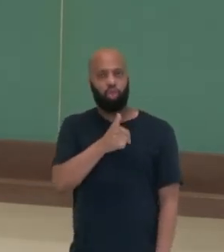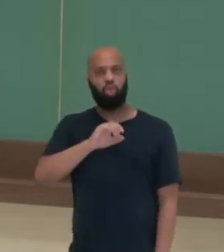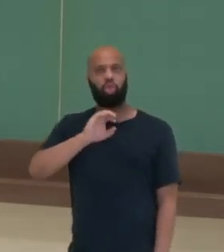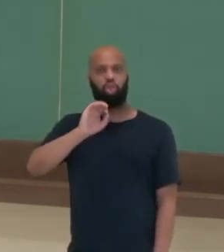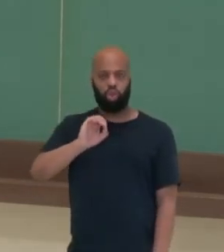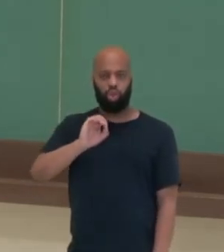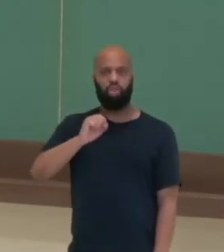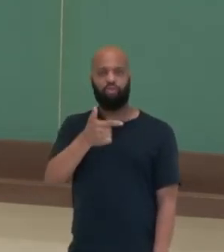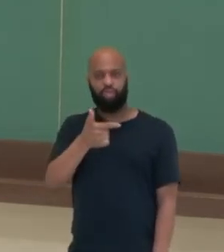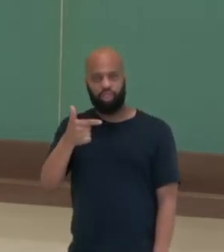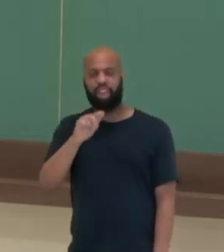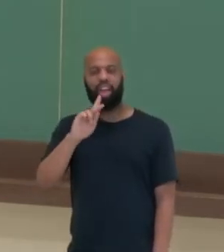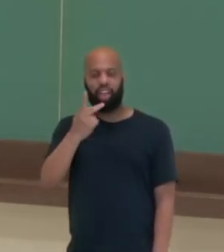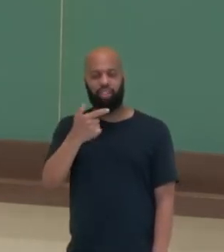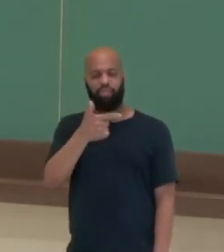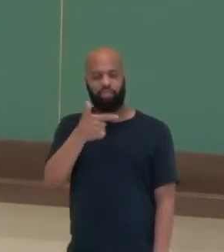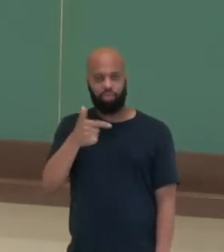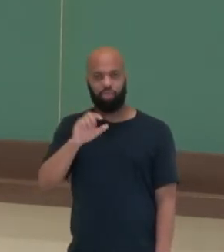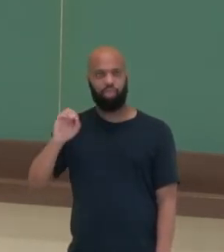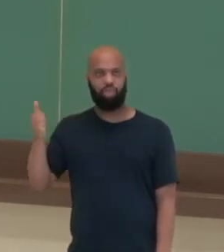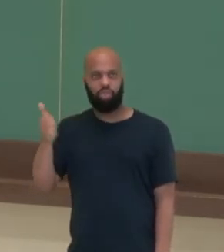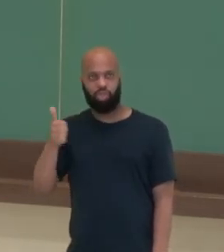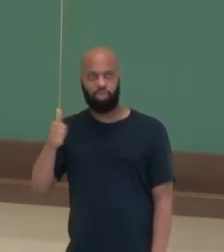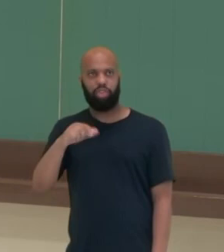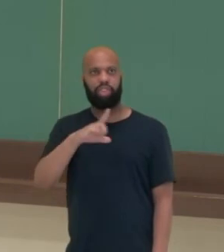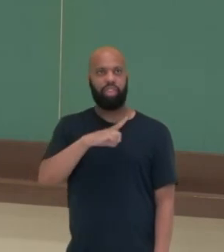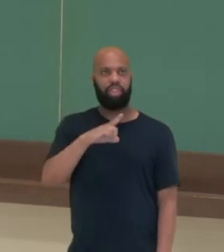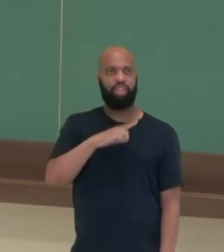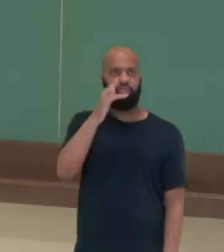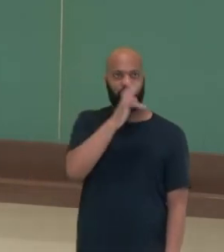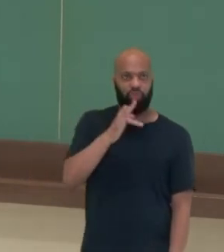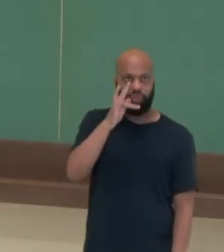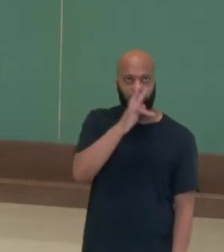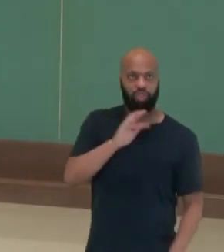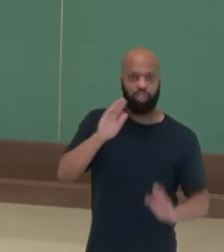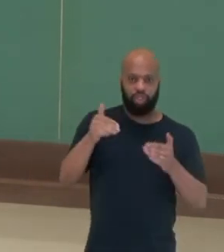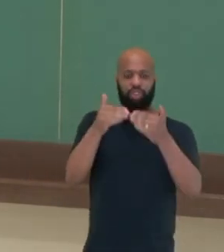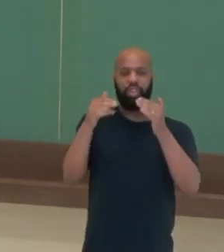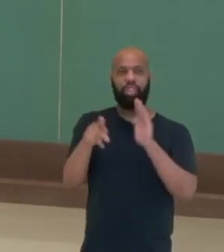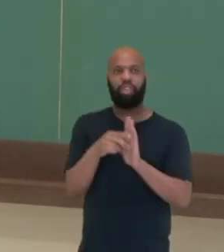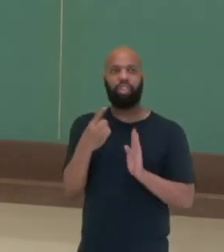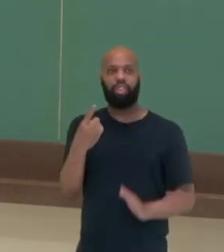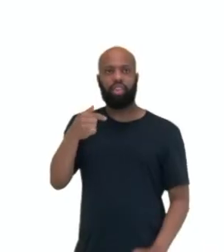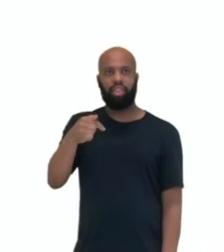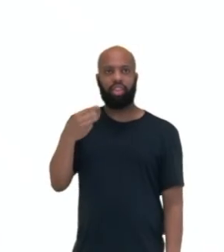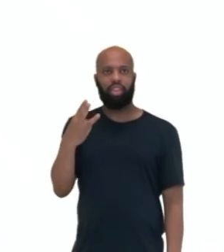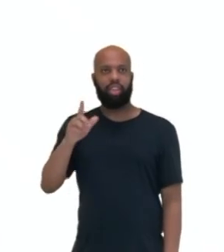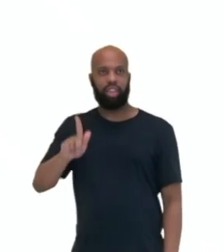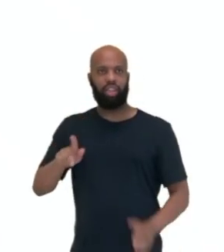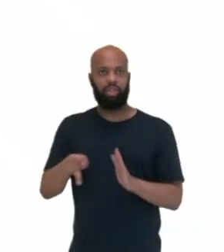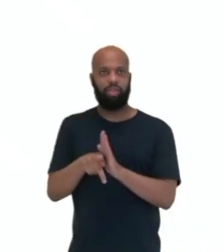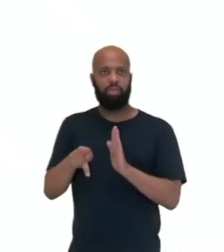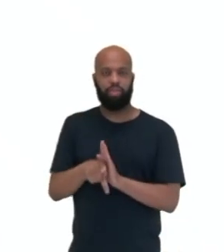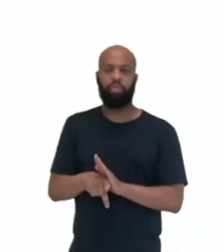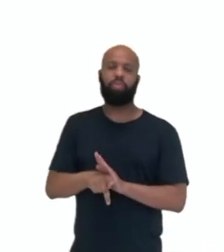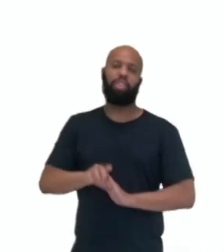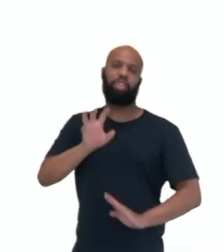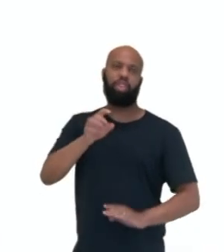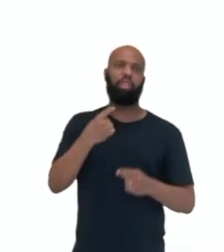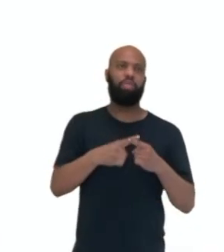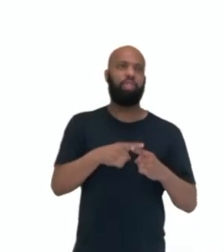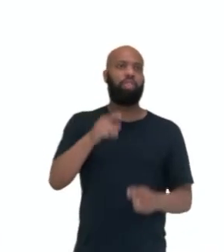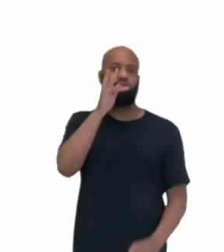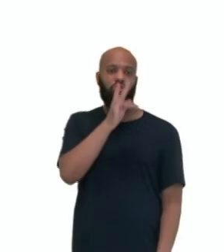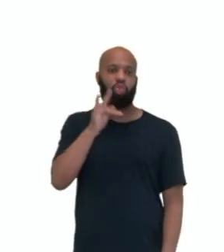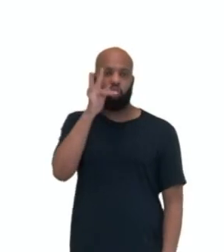frutose equivale a 173 gramas de sacarose. Por quê? Porque a frutose tem um